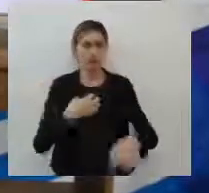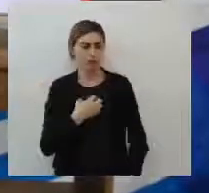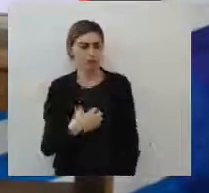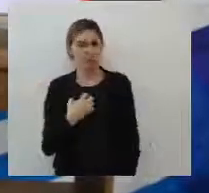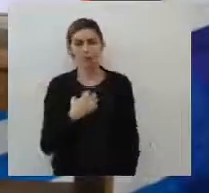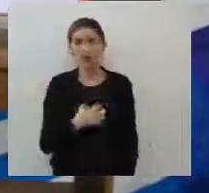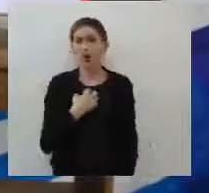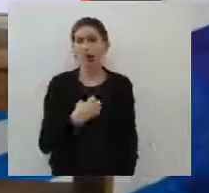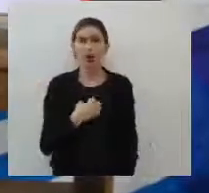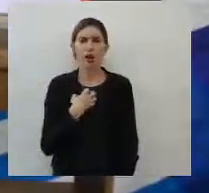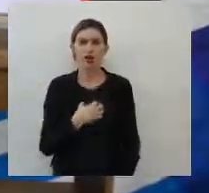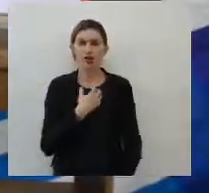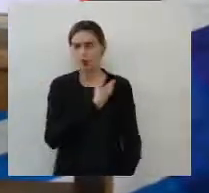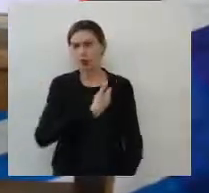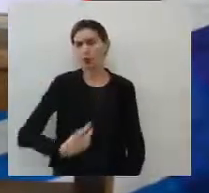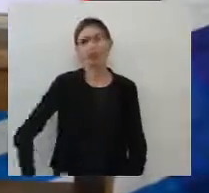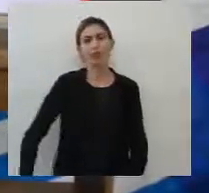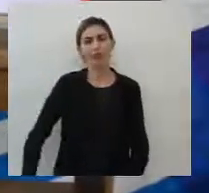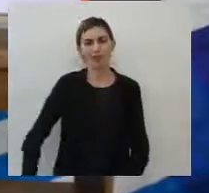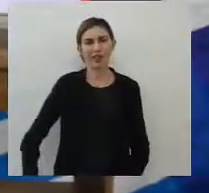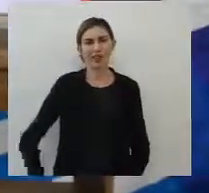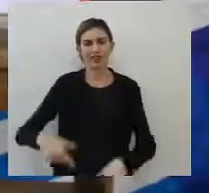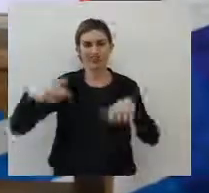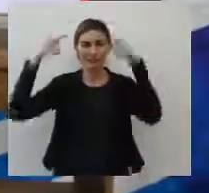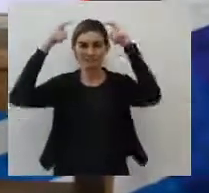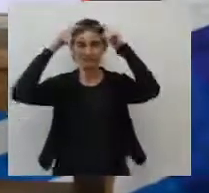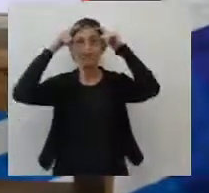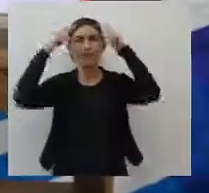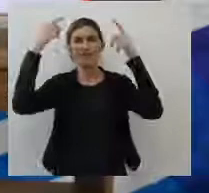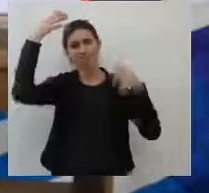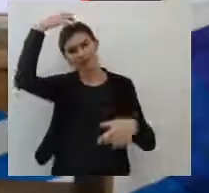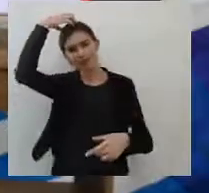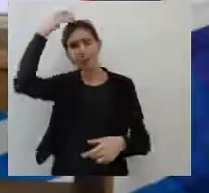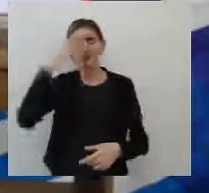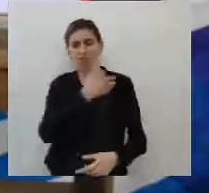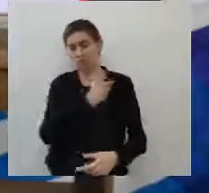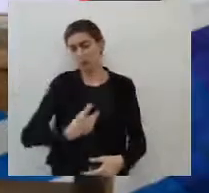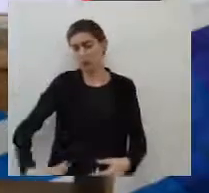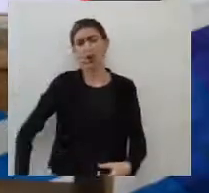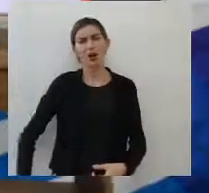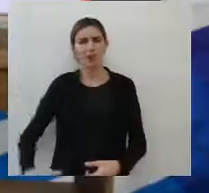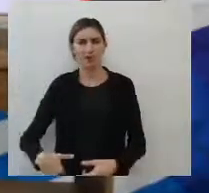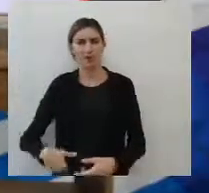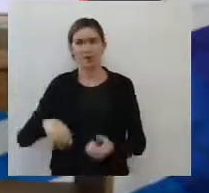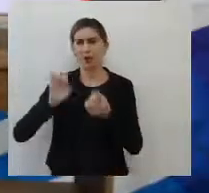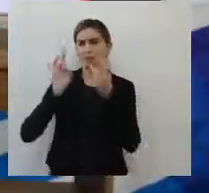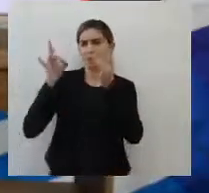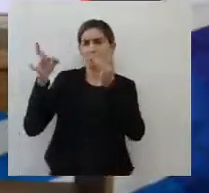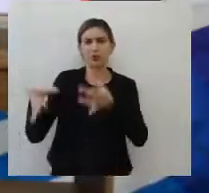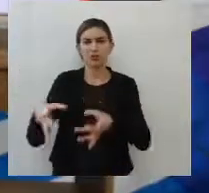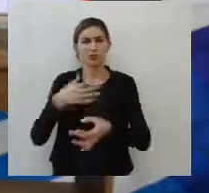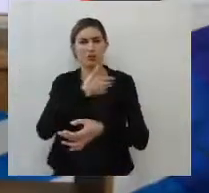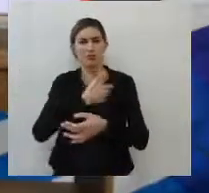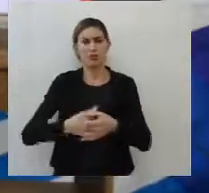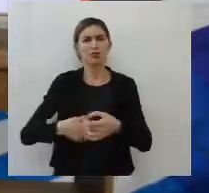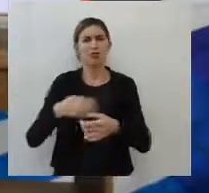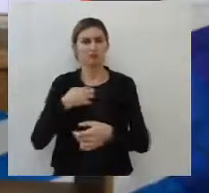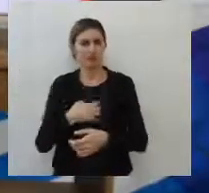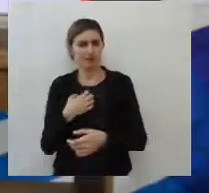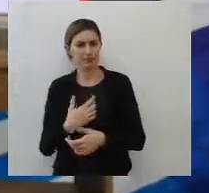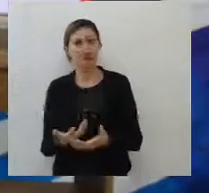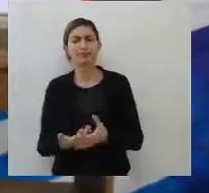chateada com o governo imperial e pede e abandona essa base. Tá bem?